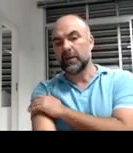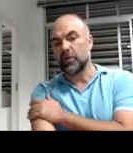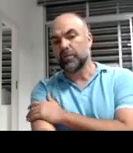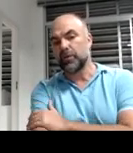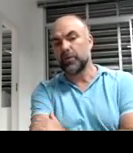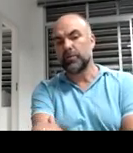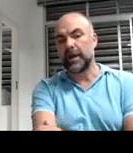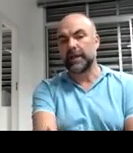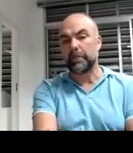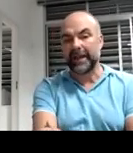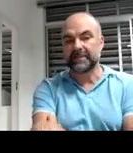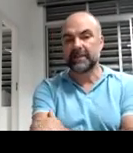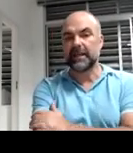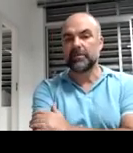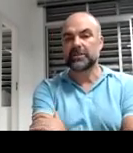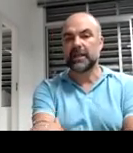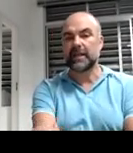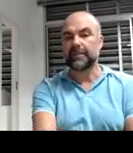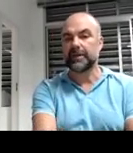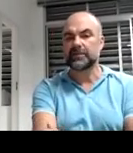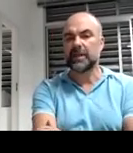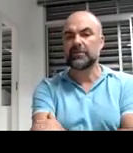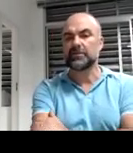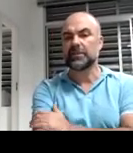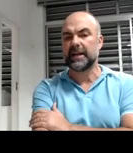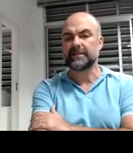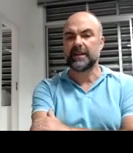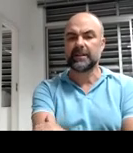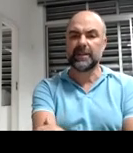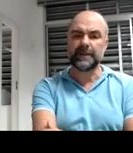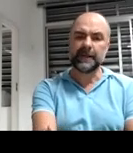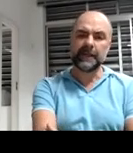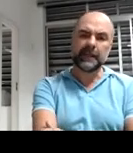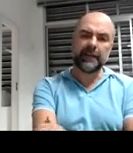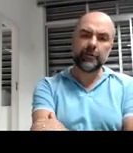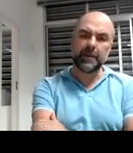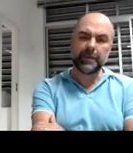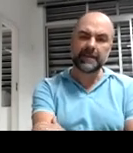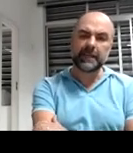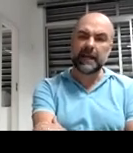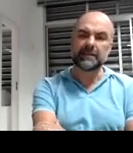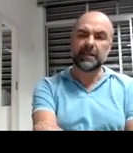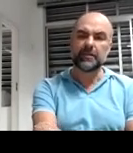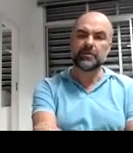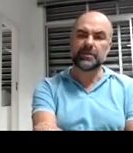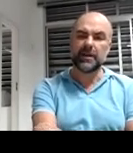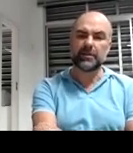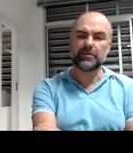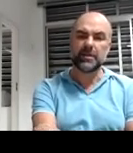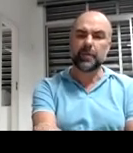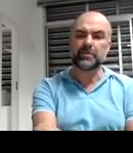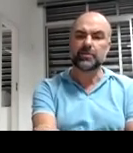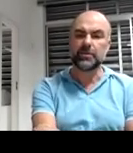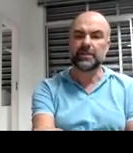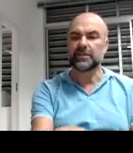Aqui, como uma empresa, né? Uma startup, é Resultados Digitais, a RD, né? Foi uma empresa que nasce dentro do Celta,